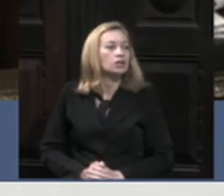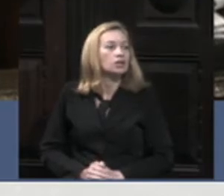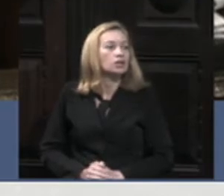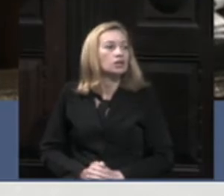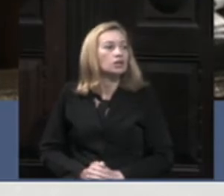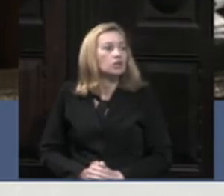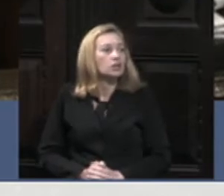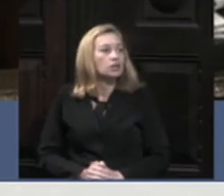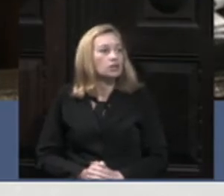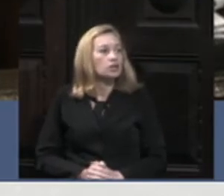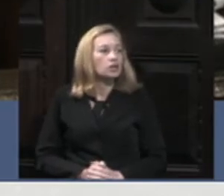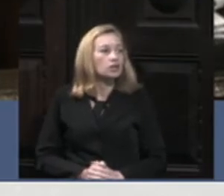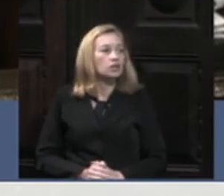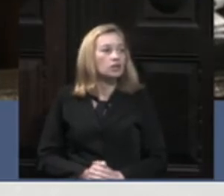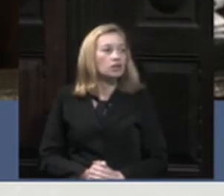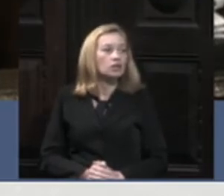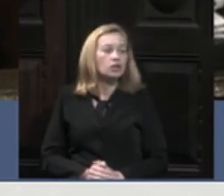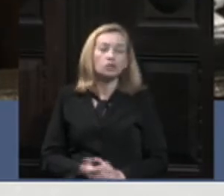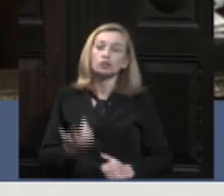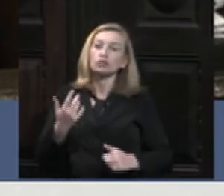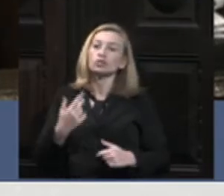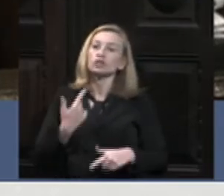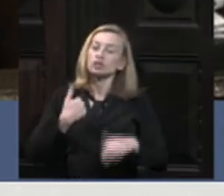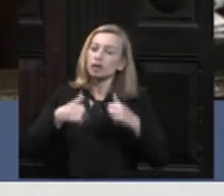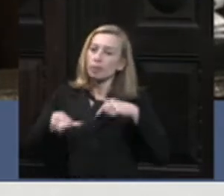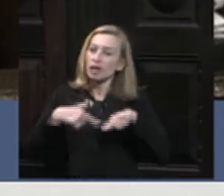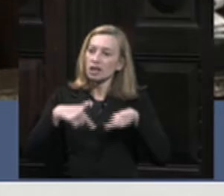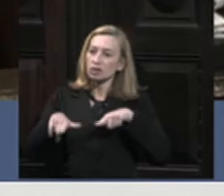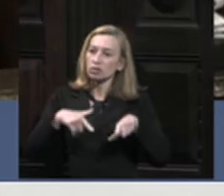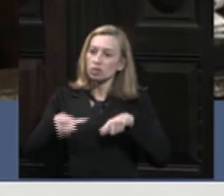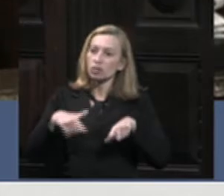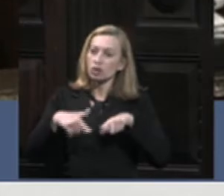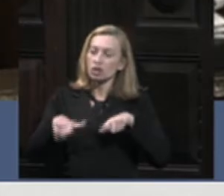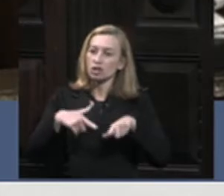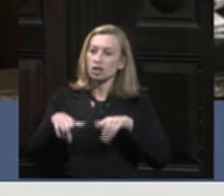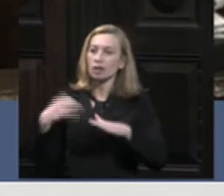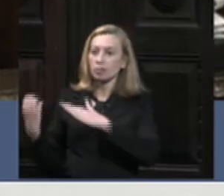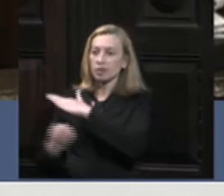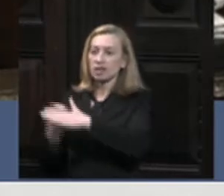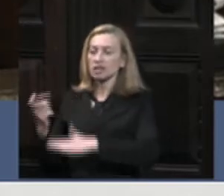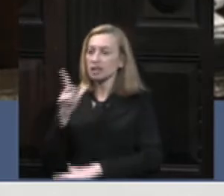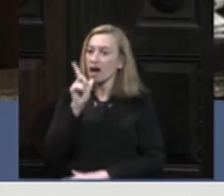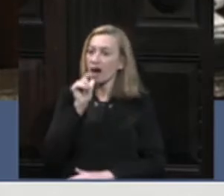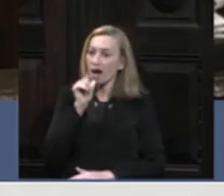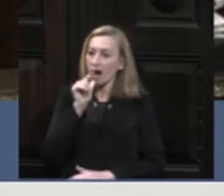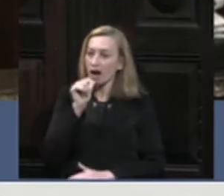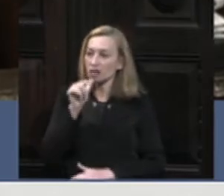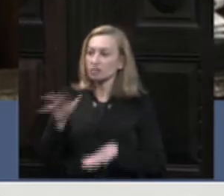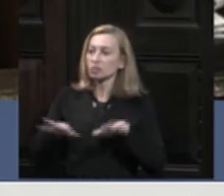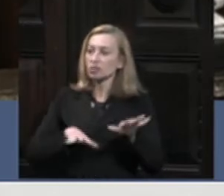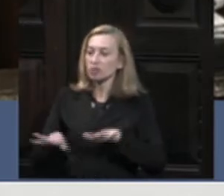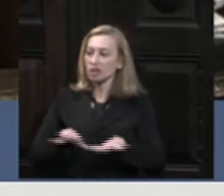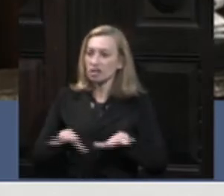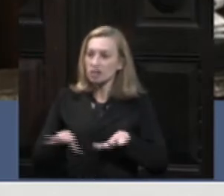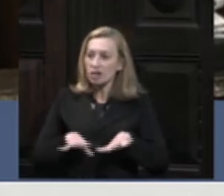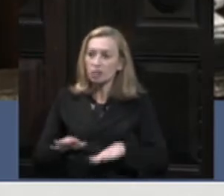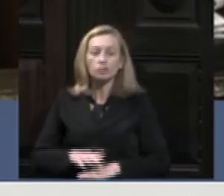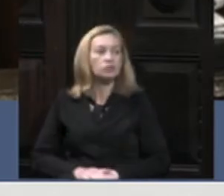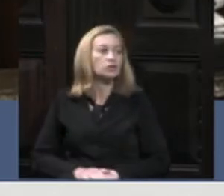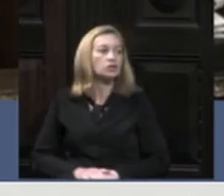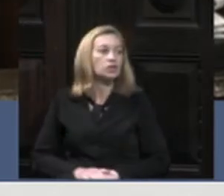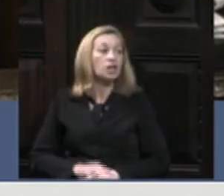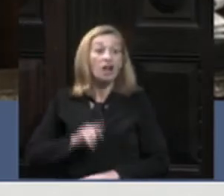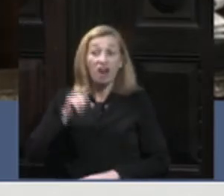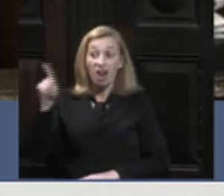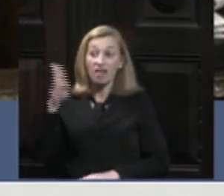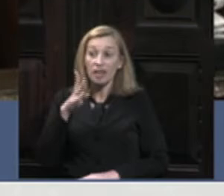os servidores da SEDAI, os sedaianos, estão fazendo uma manifestação lá na